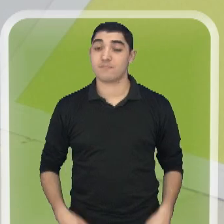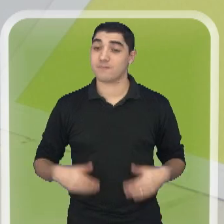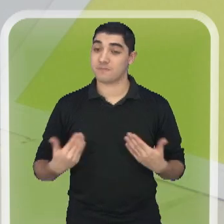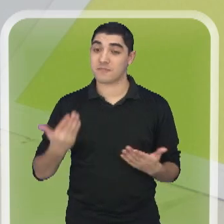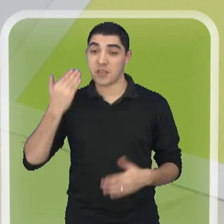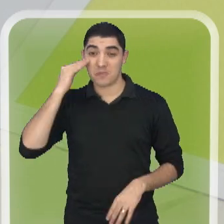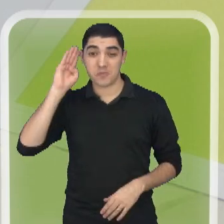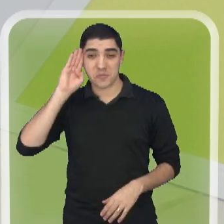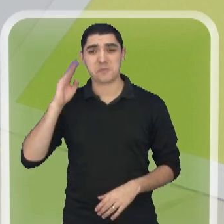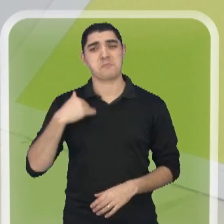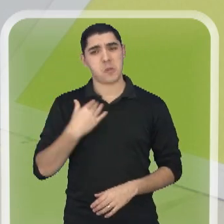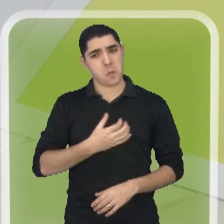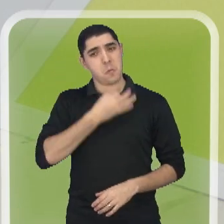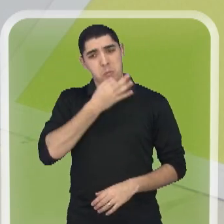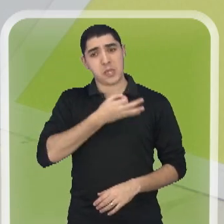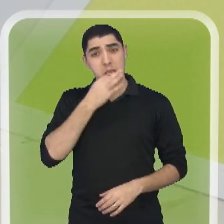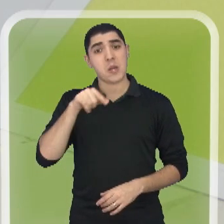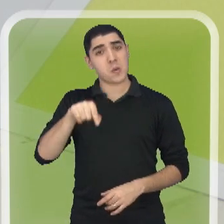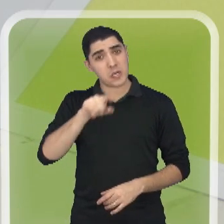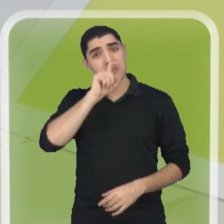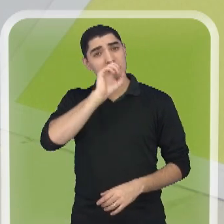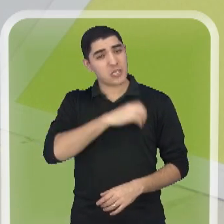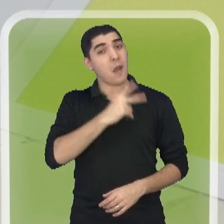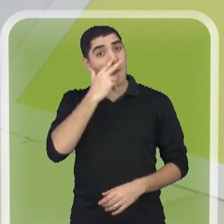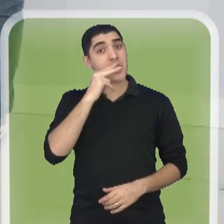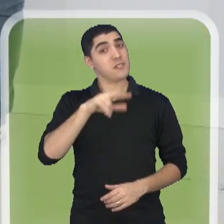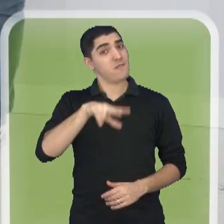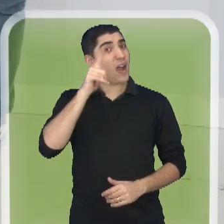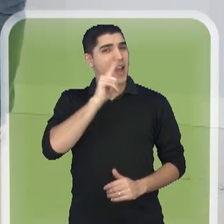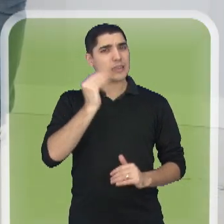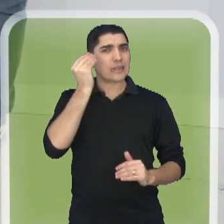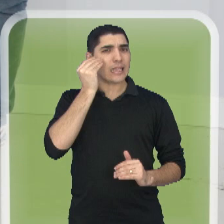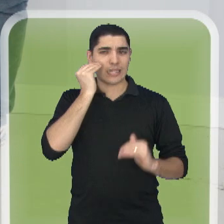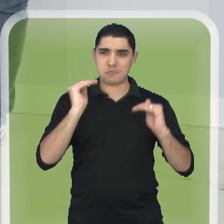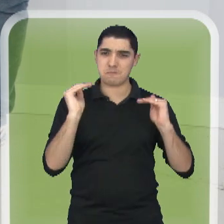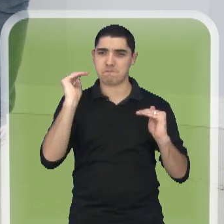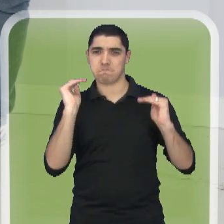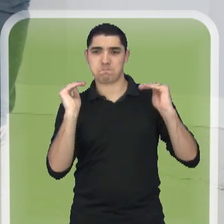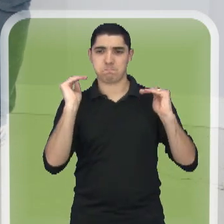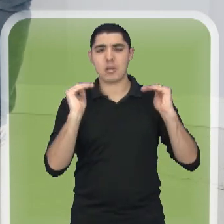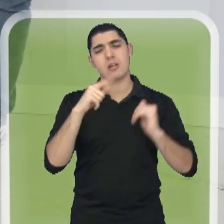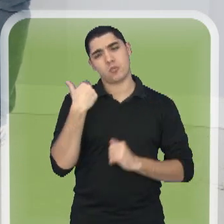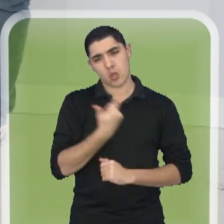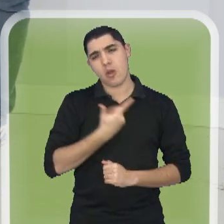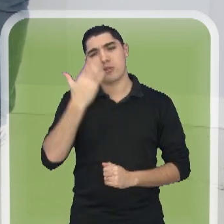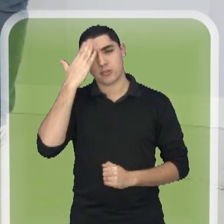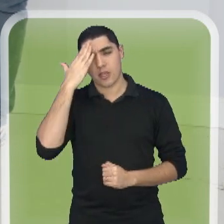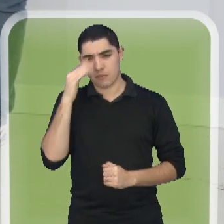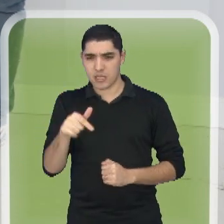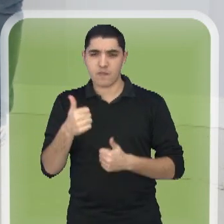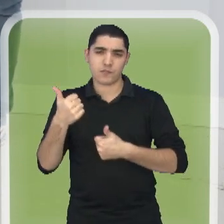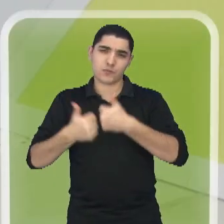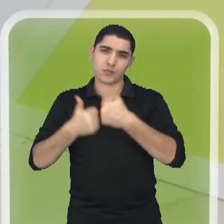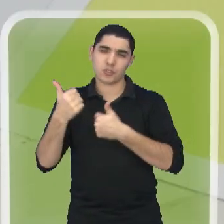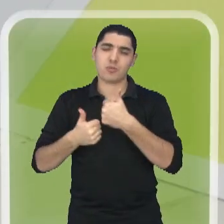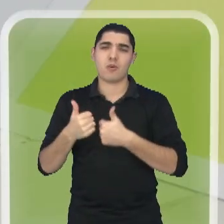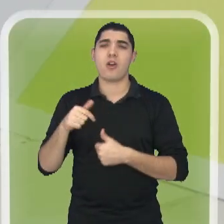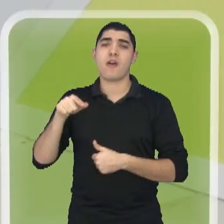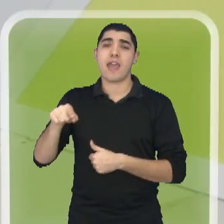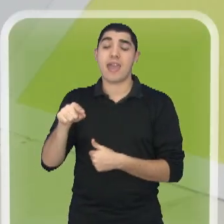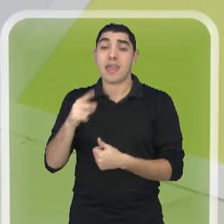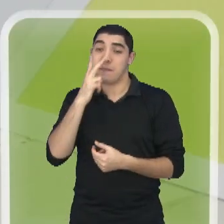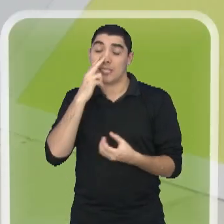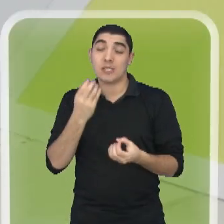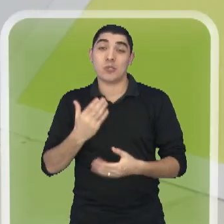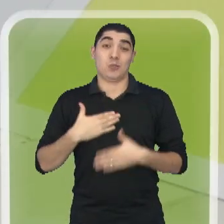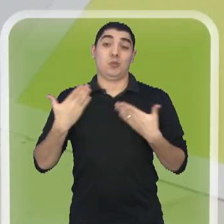Brunão, eu achei que o São José faria mais frente aí ao Capivariano. A gente sabe, futebol diria o poeta, né, uma caixinha de